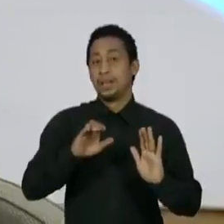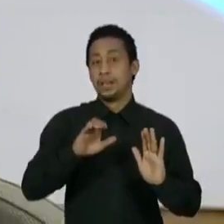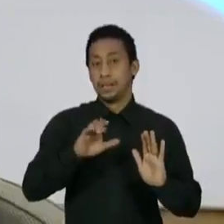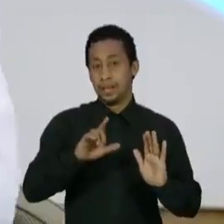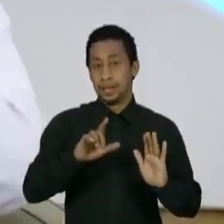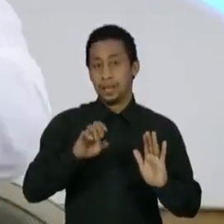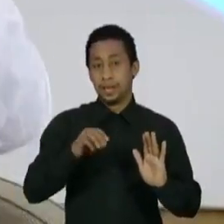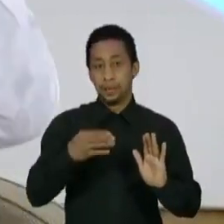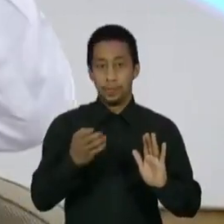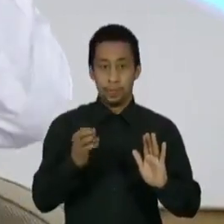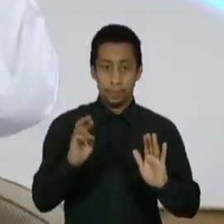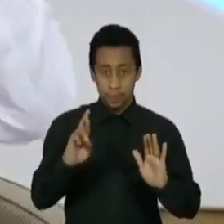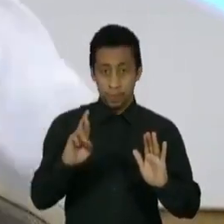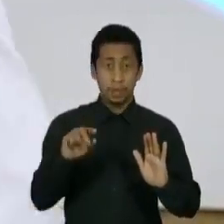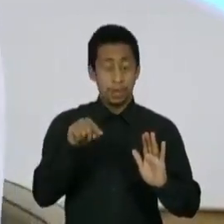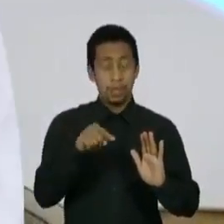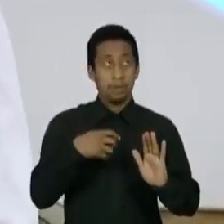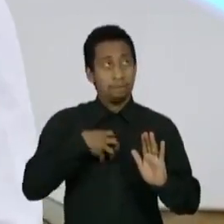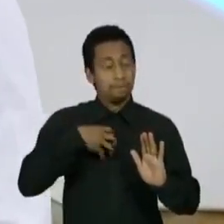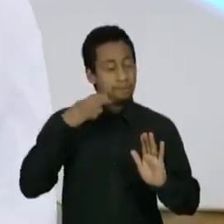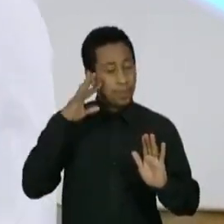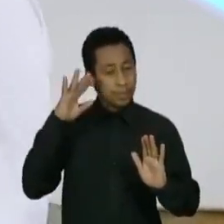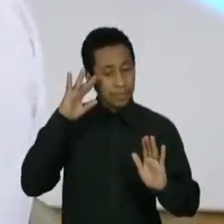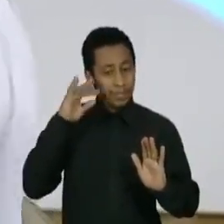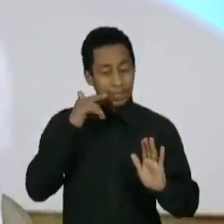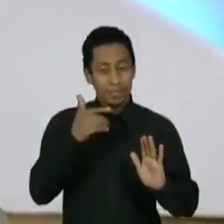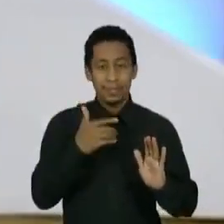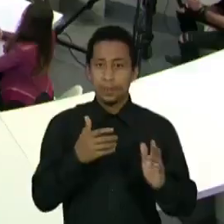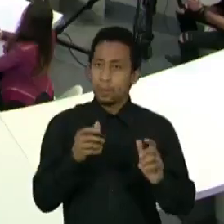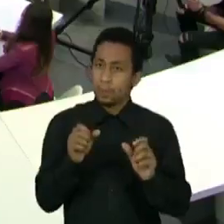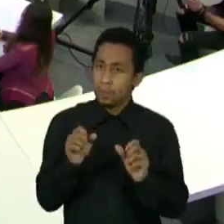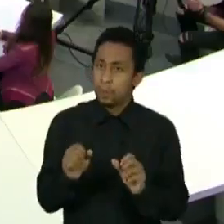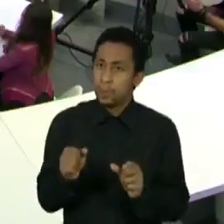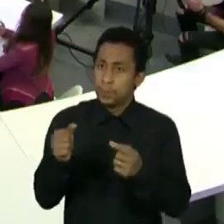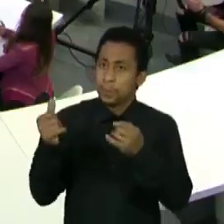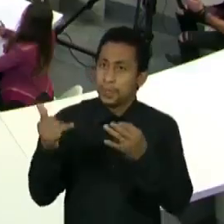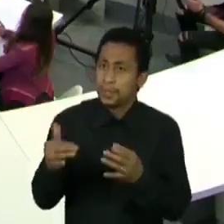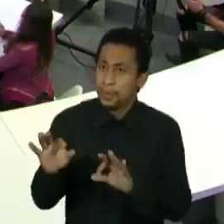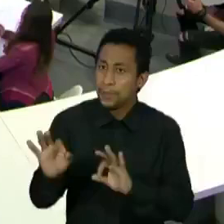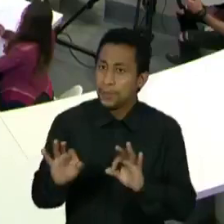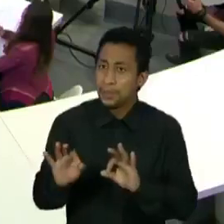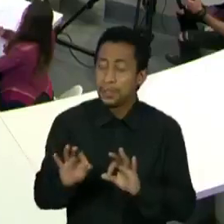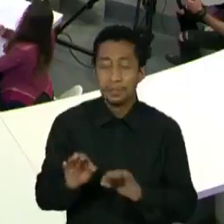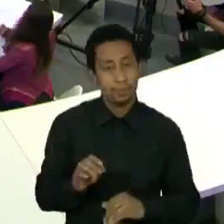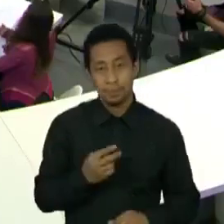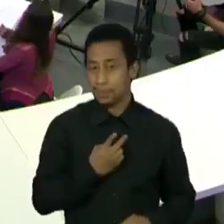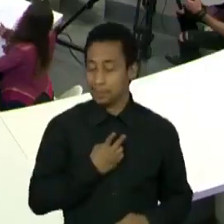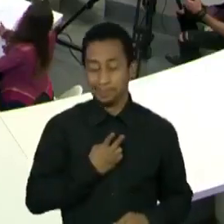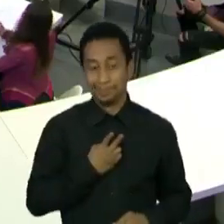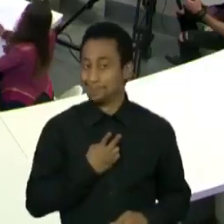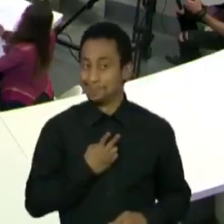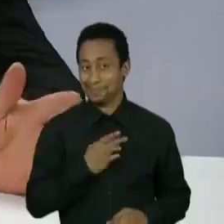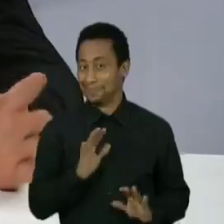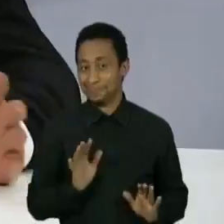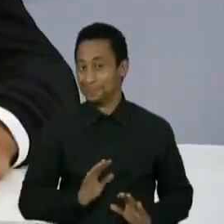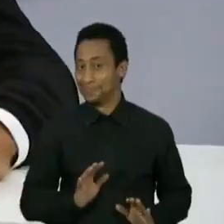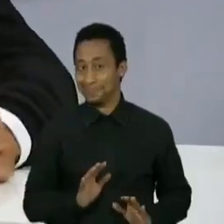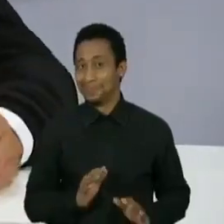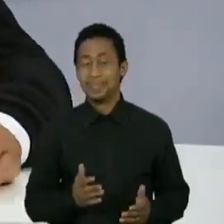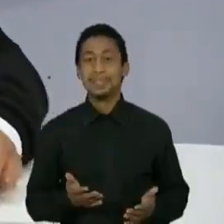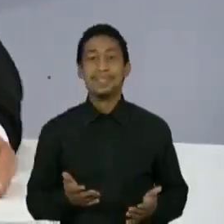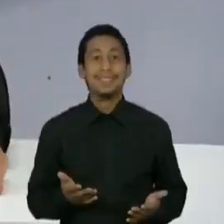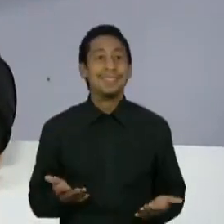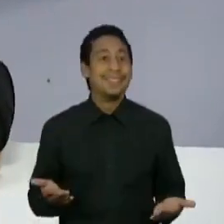penso que eu vou fazer um filme com Kleber eu fico assim já que você pode falar desse projeto é uma das minhas contas dela ela